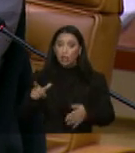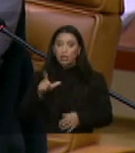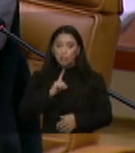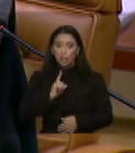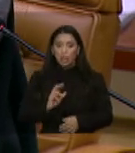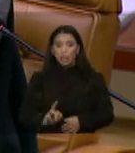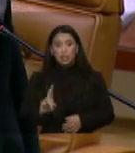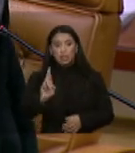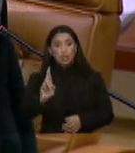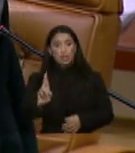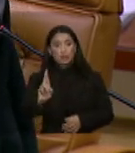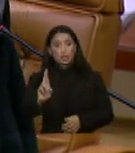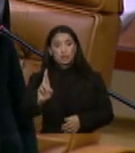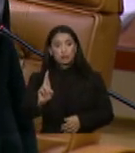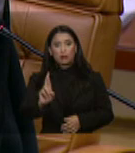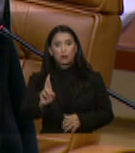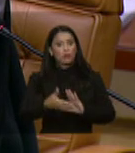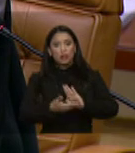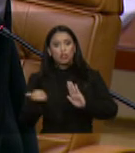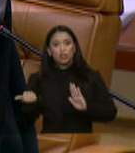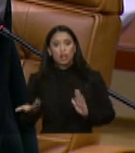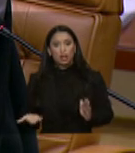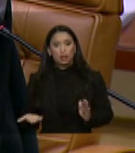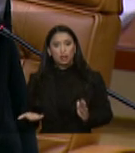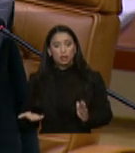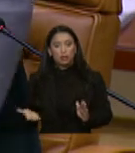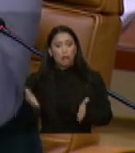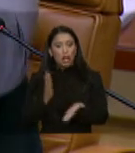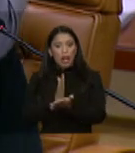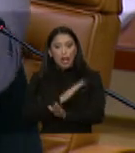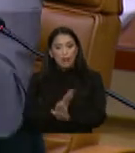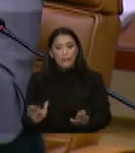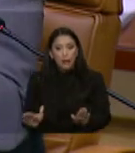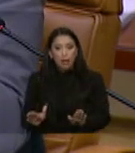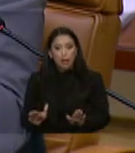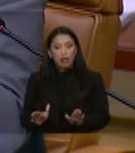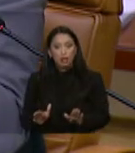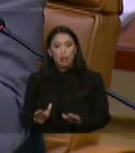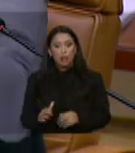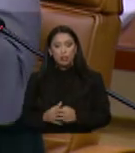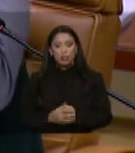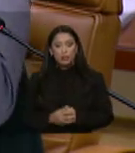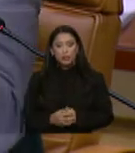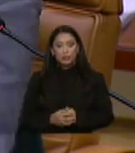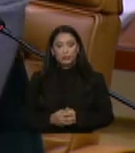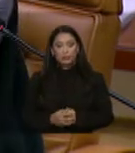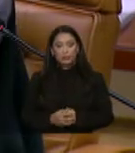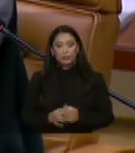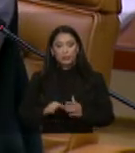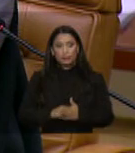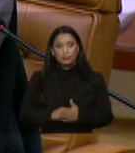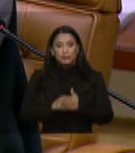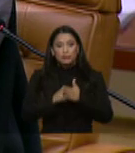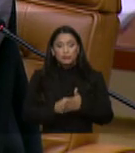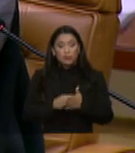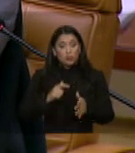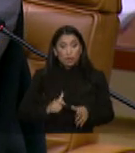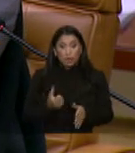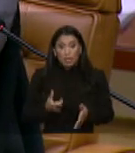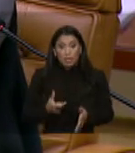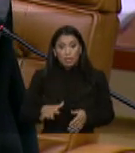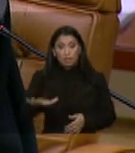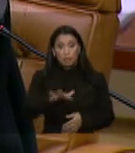só tinha uma medida retirar totalmente você consegue retirar no território nacional bloqueia o território